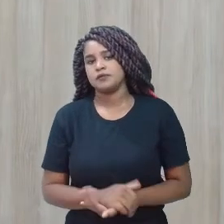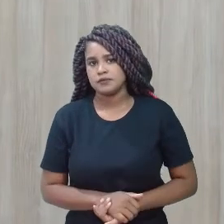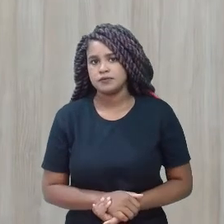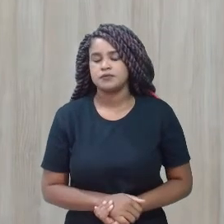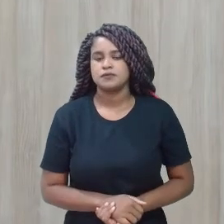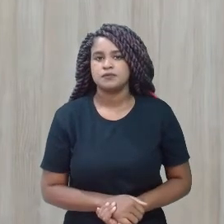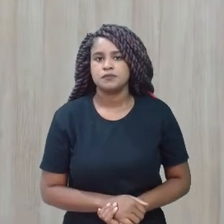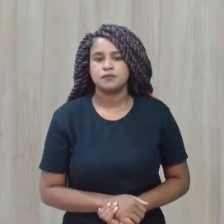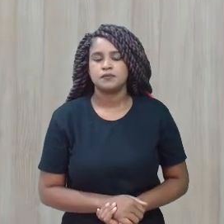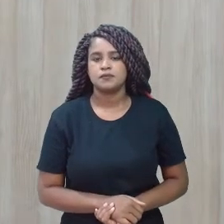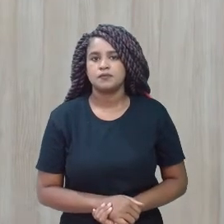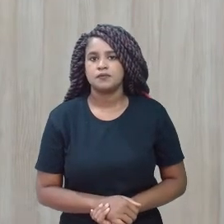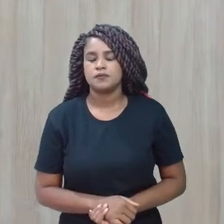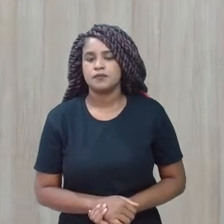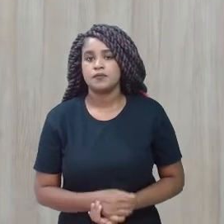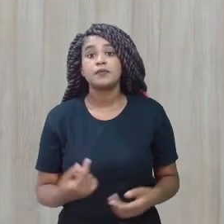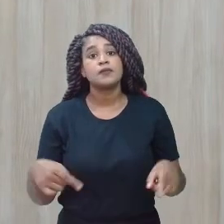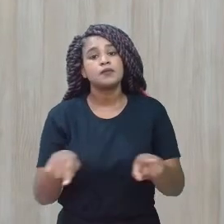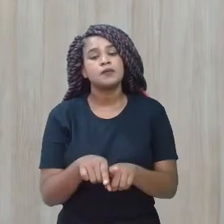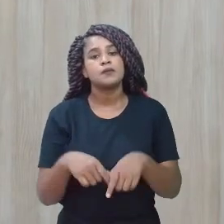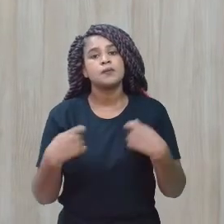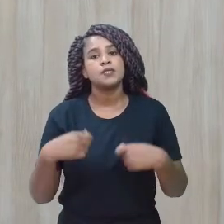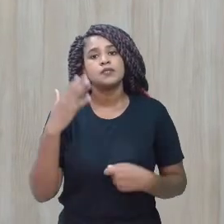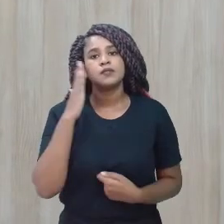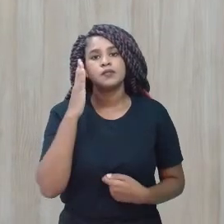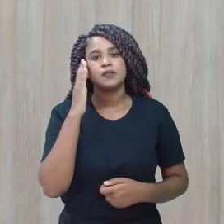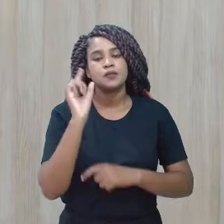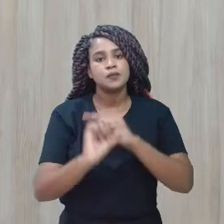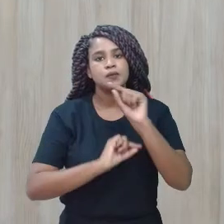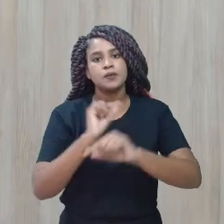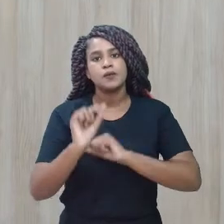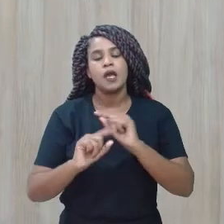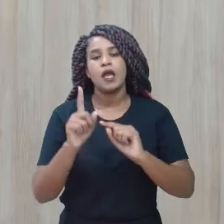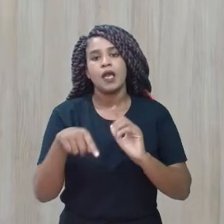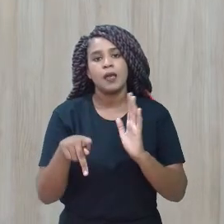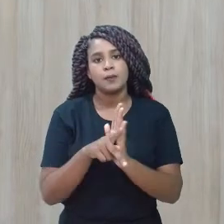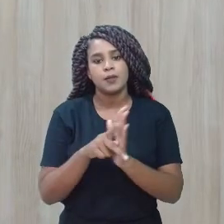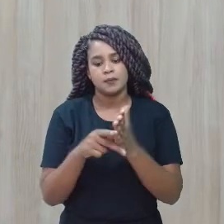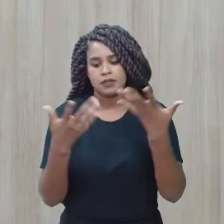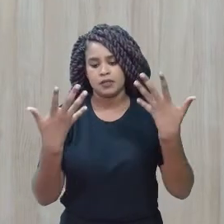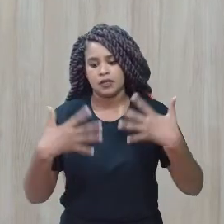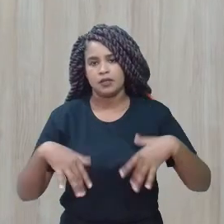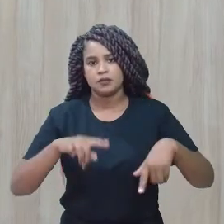da água. E a gente tem que entender que, por mais que ela seja um recurso